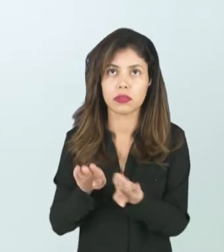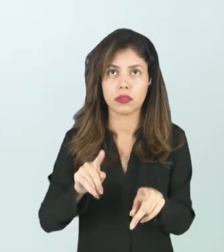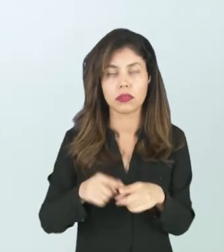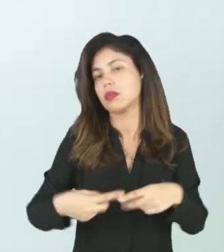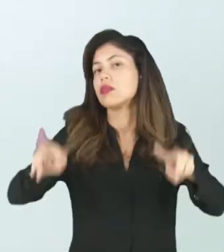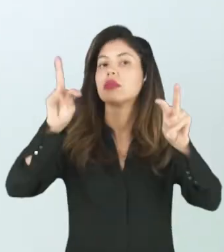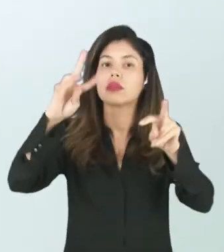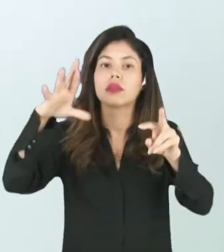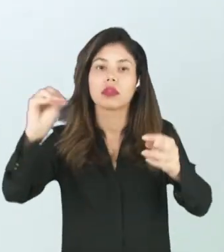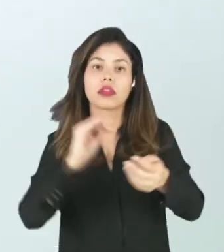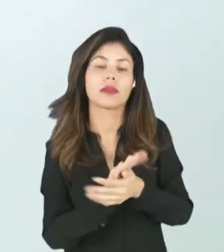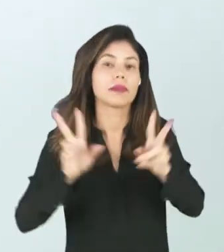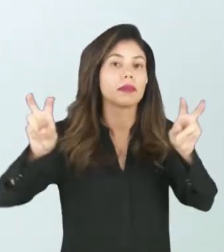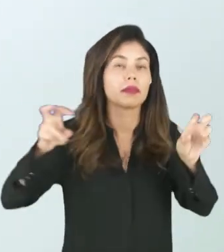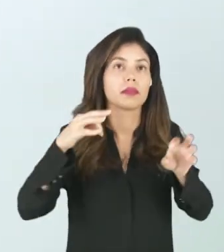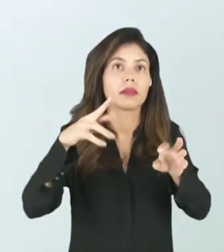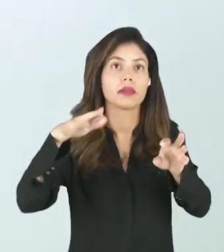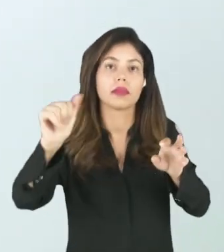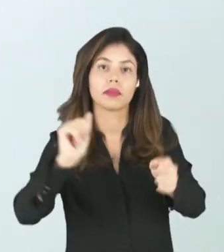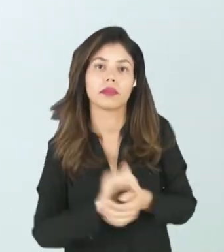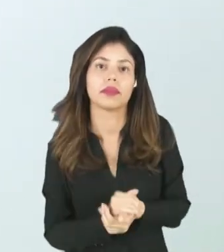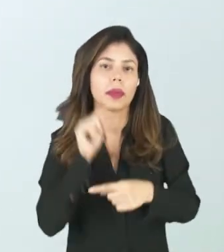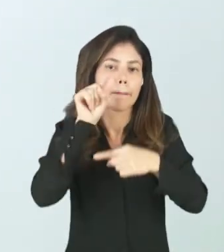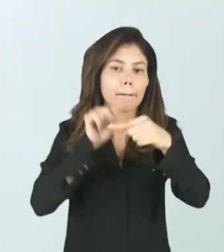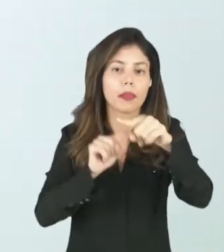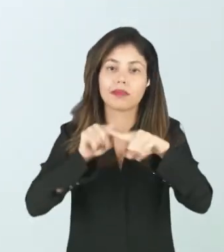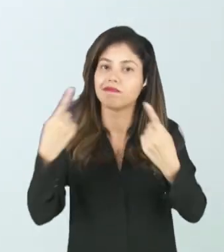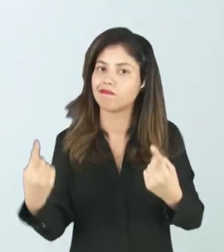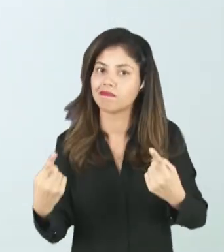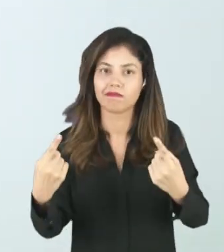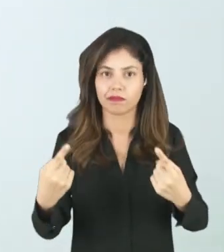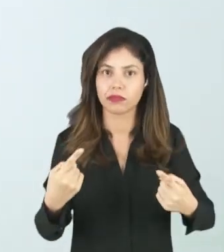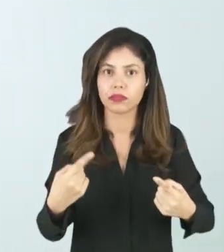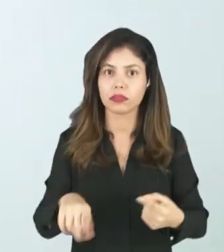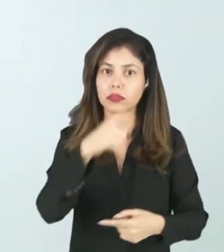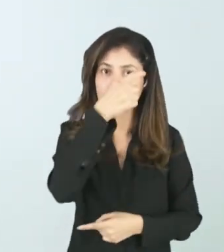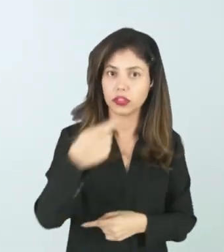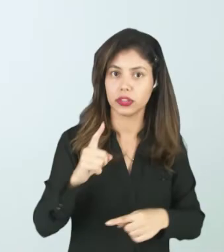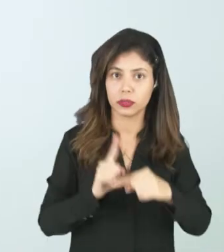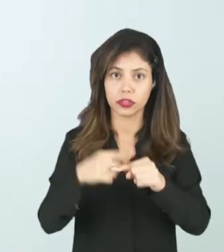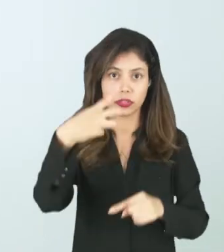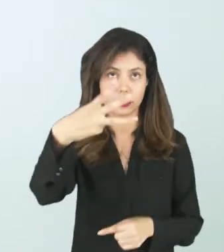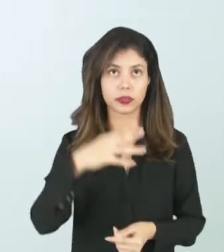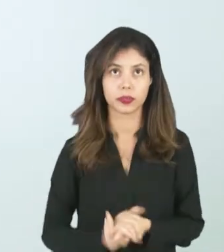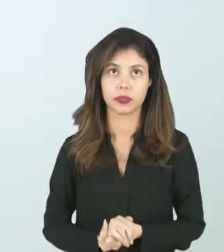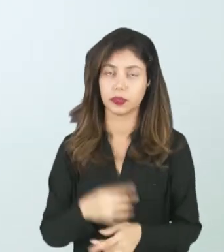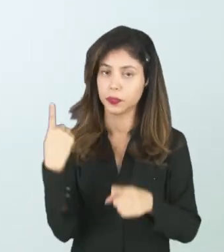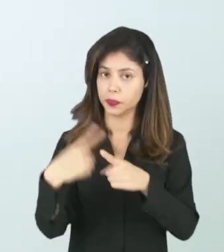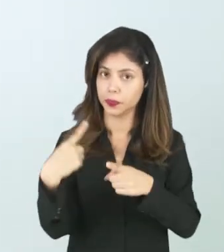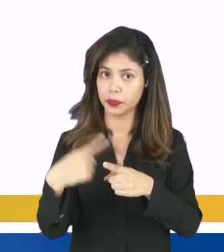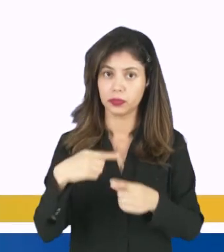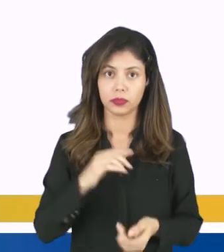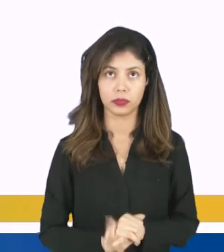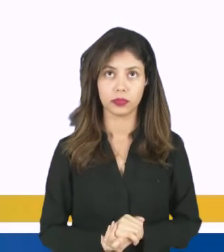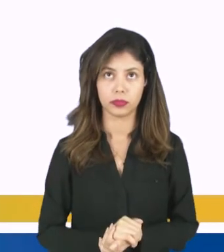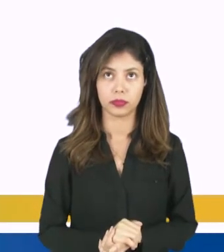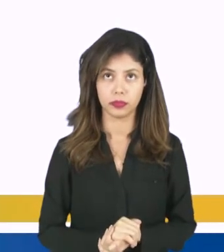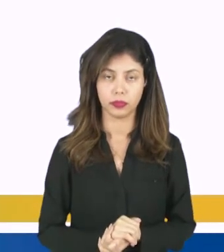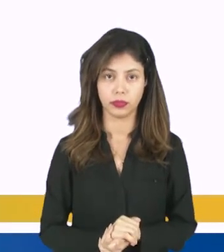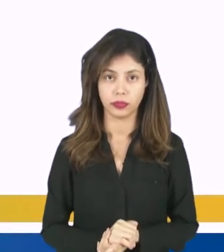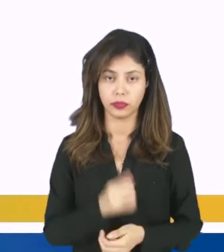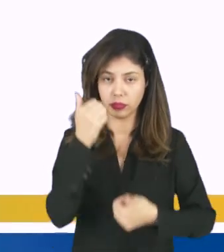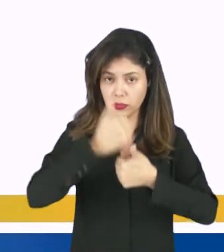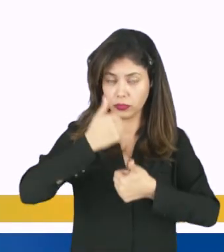P de A ela tem que ser igual a 0, conforme a definição. Então, aqui nós vamos ter